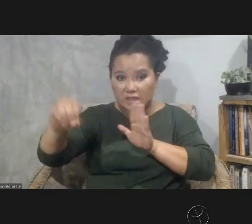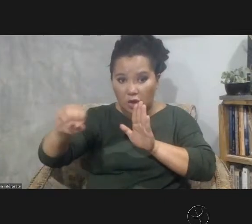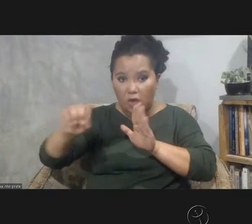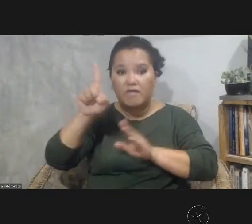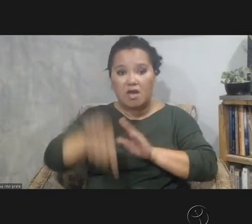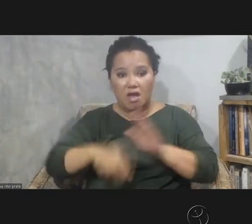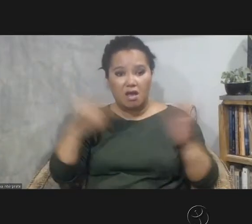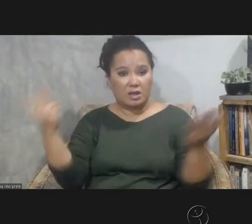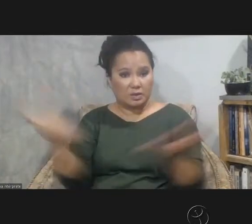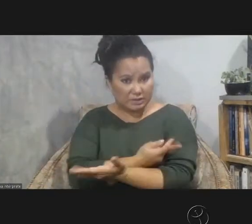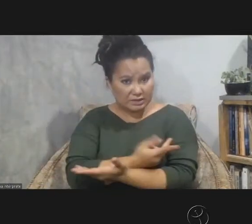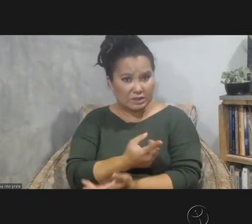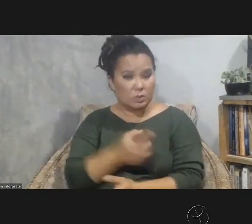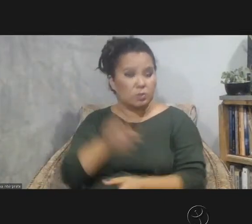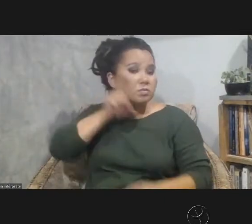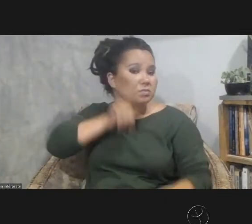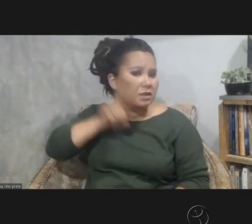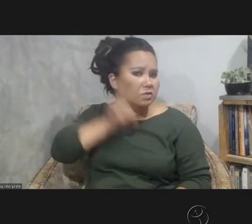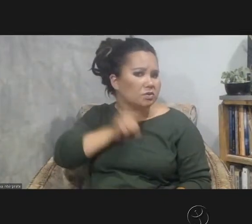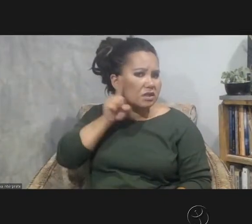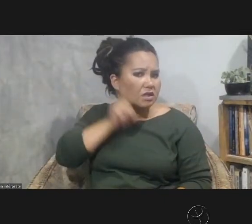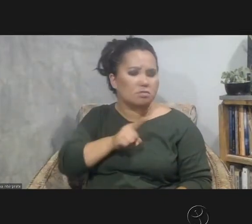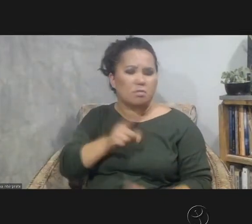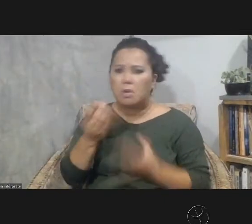para a civilização moderna.